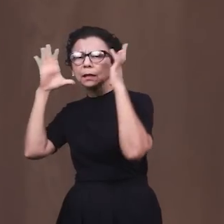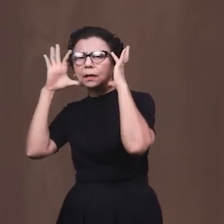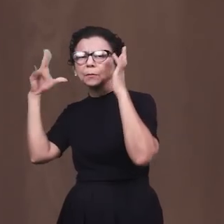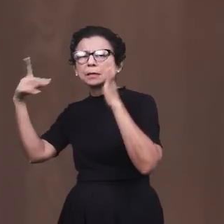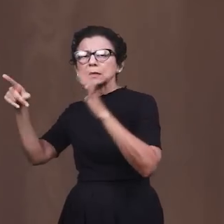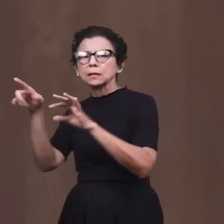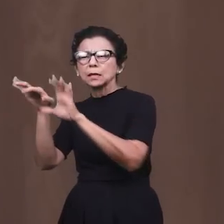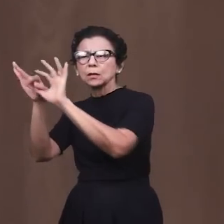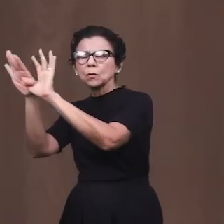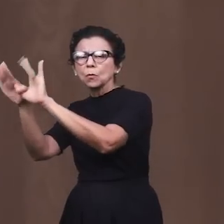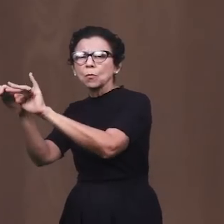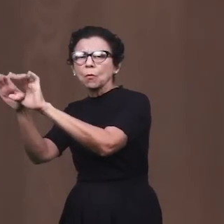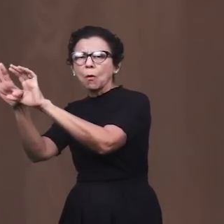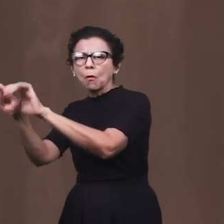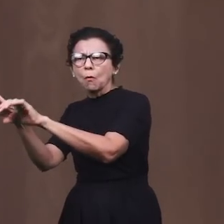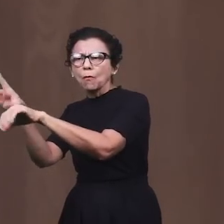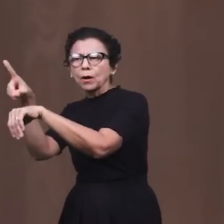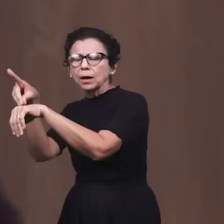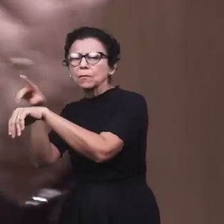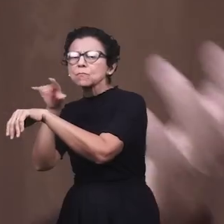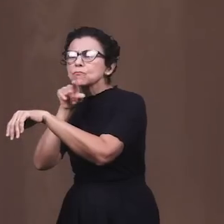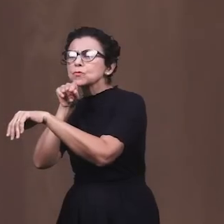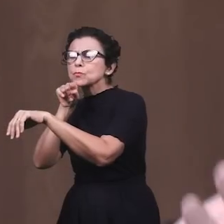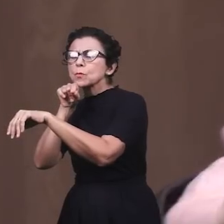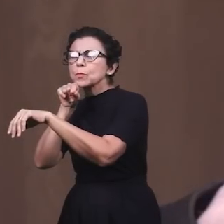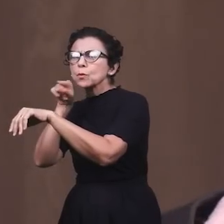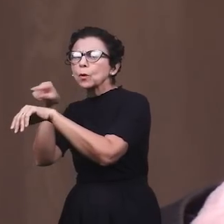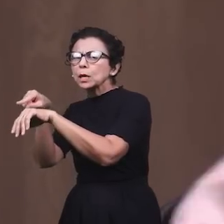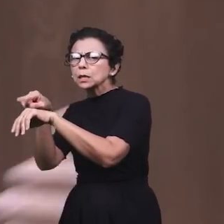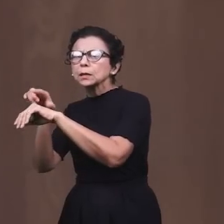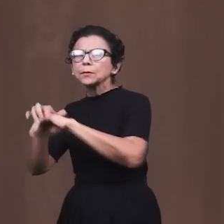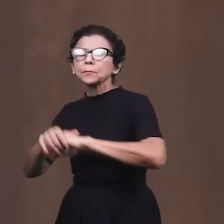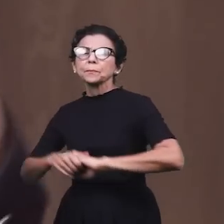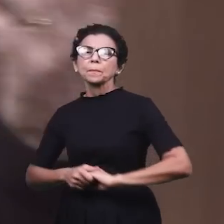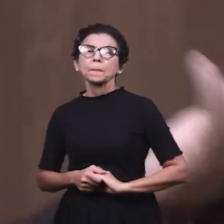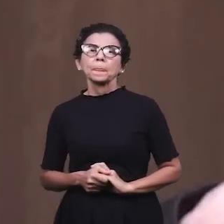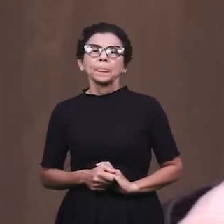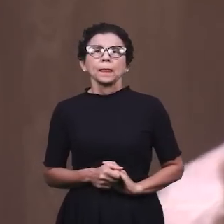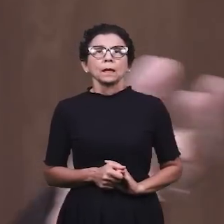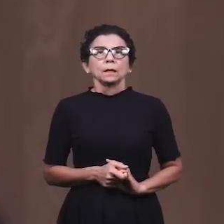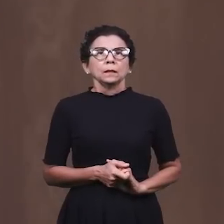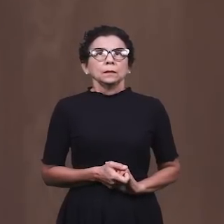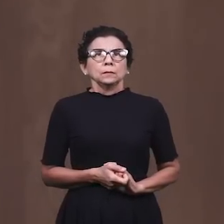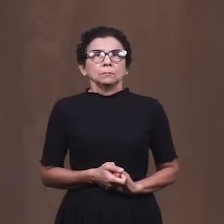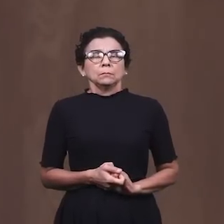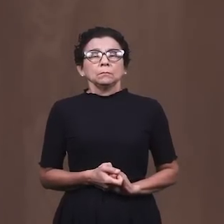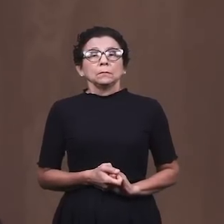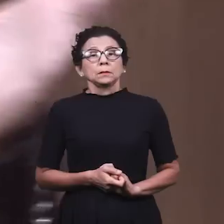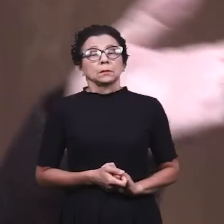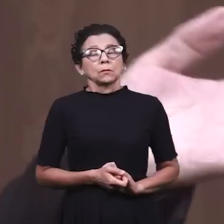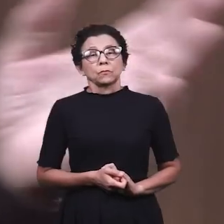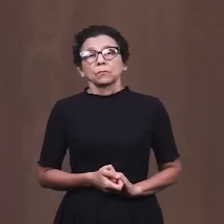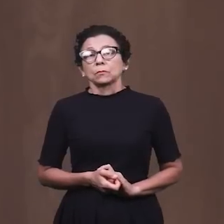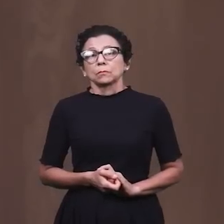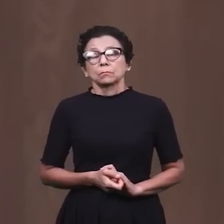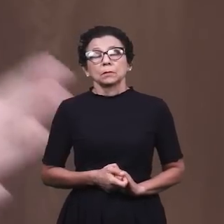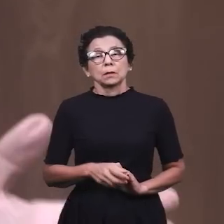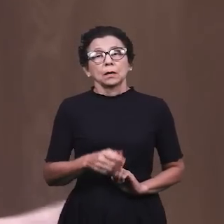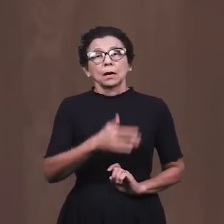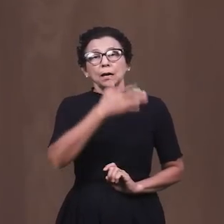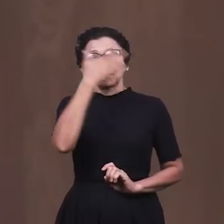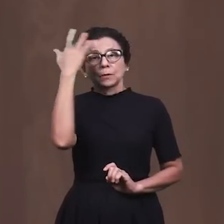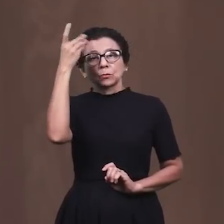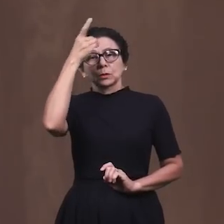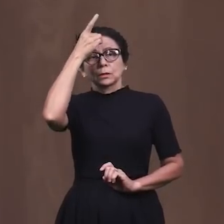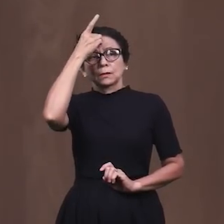tudo certo. Agora, se esse irmão pega esse dom e entrega ao próprio irmão com quem ele sonhou, vai ser uma luta, vai ser um problema,